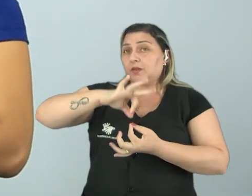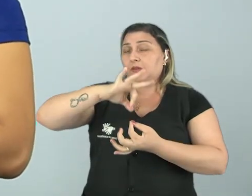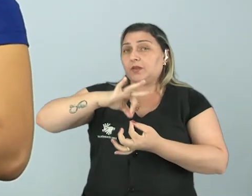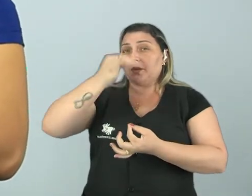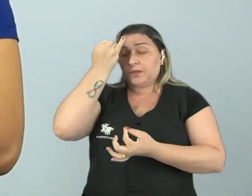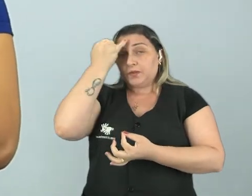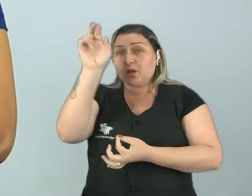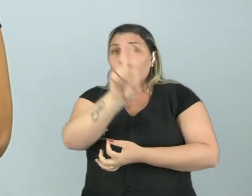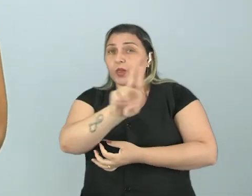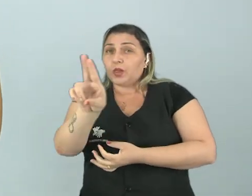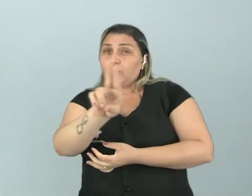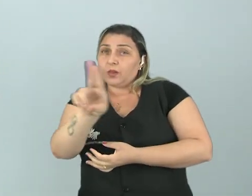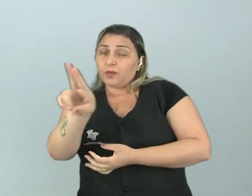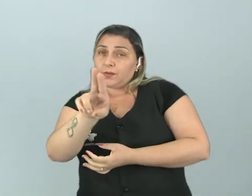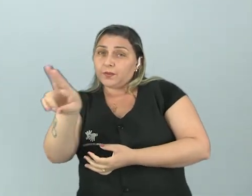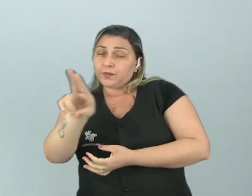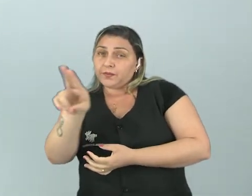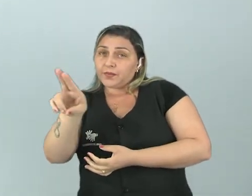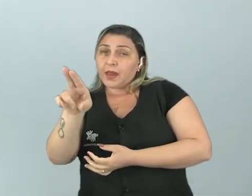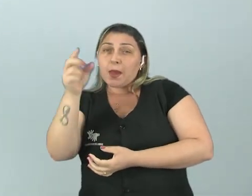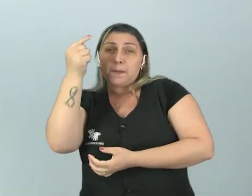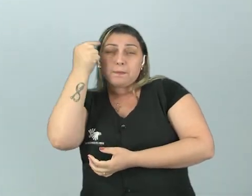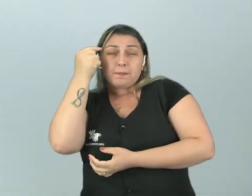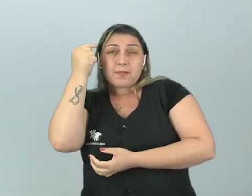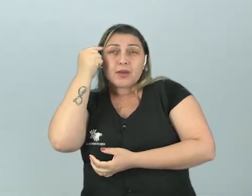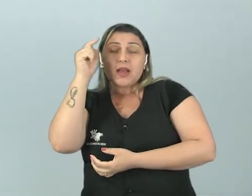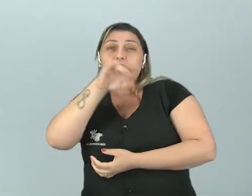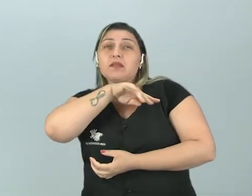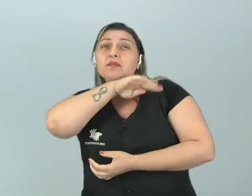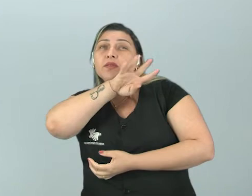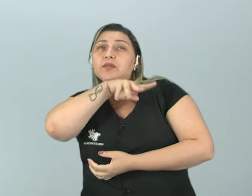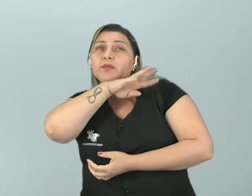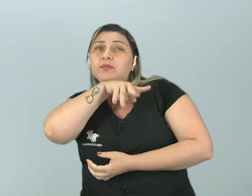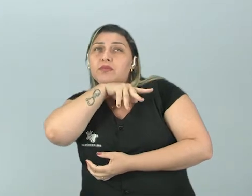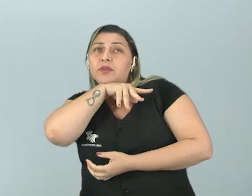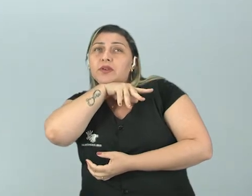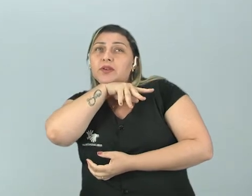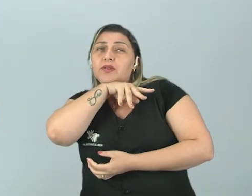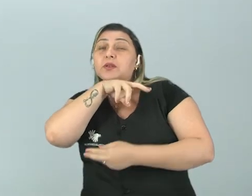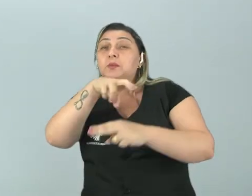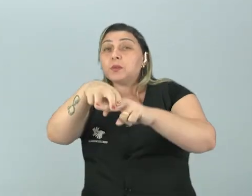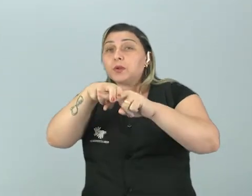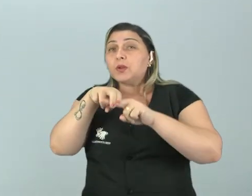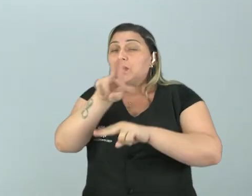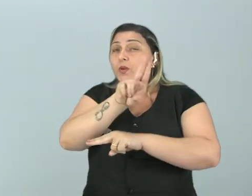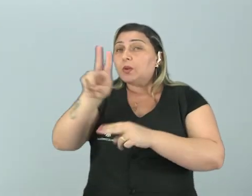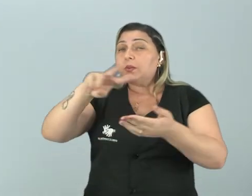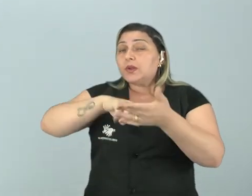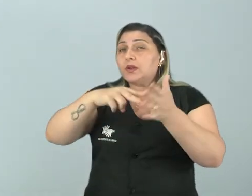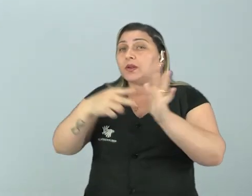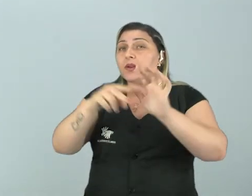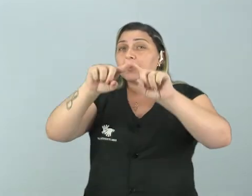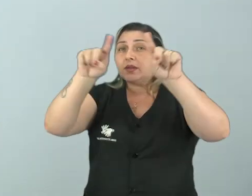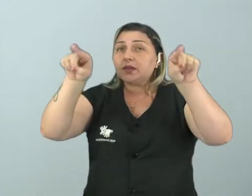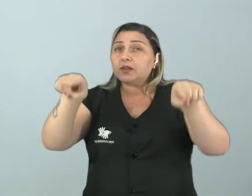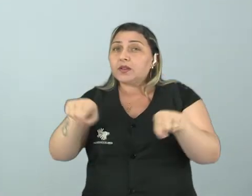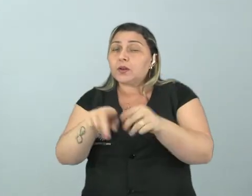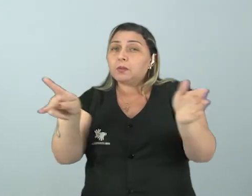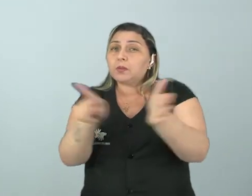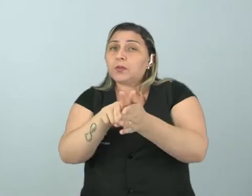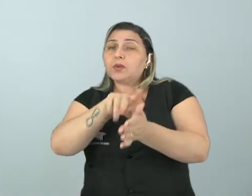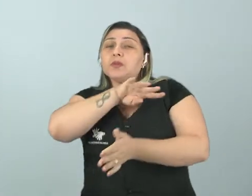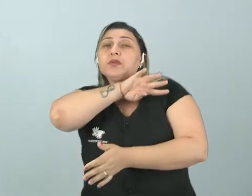dessas nomenclaturas criadas, eles imaginavam animais. É por isso que o nome significa círculo de animal, que